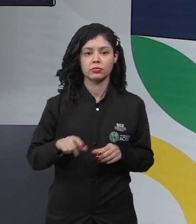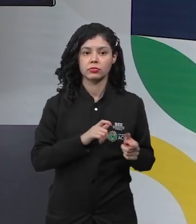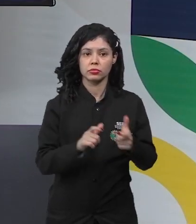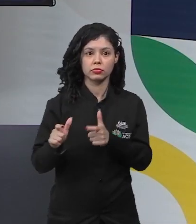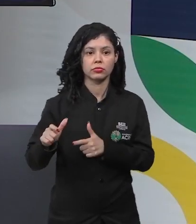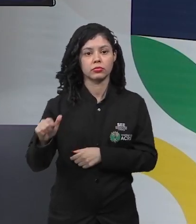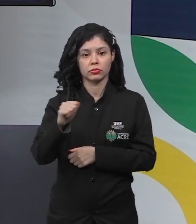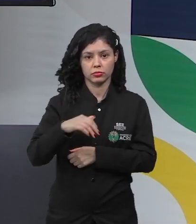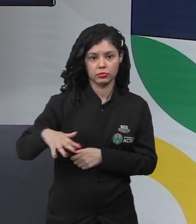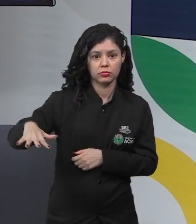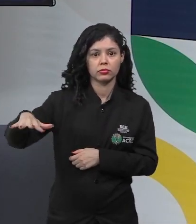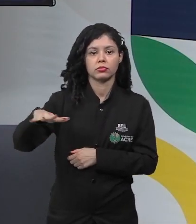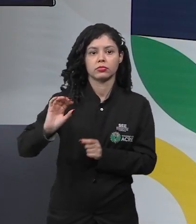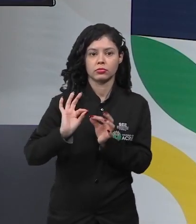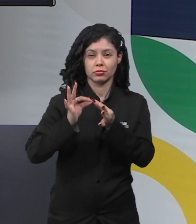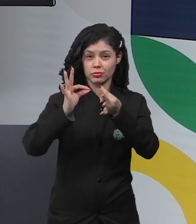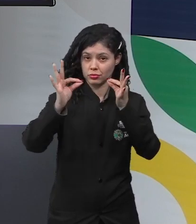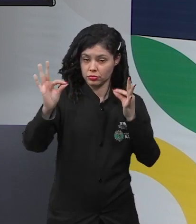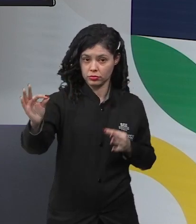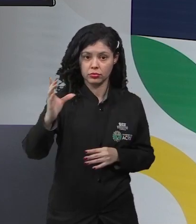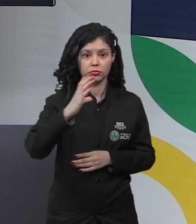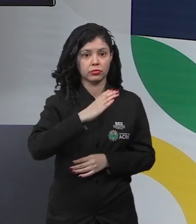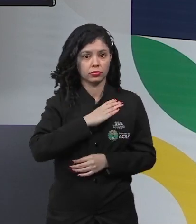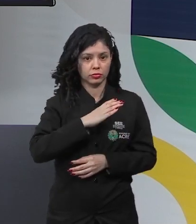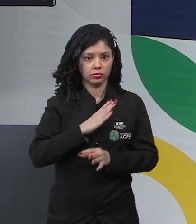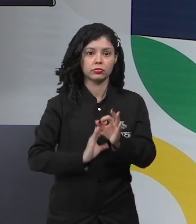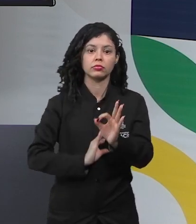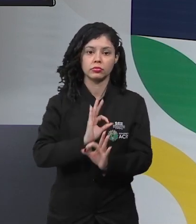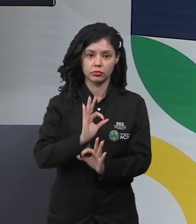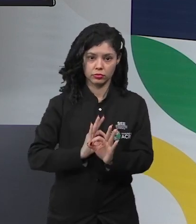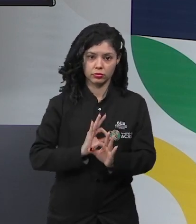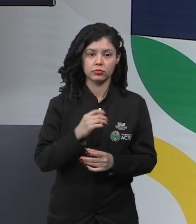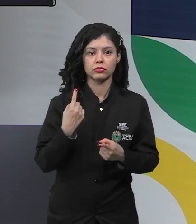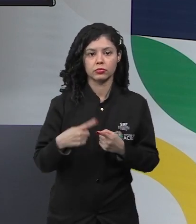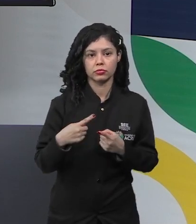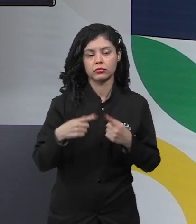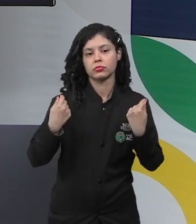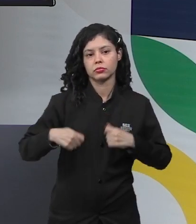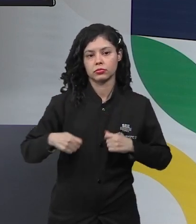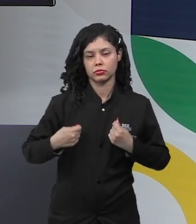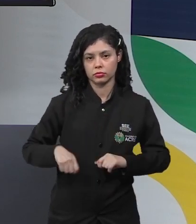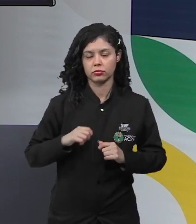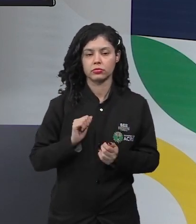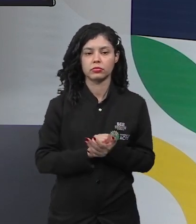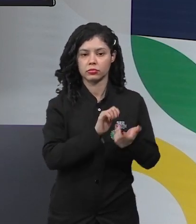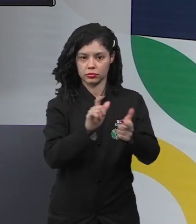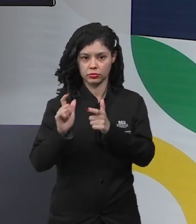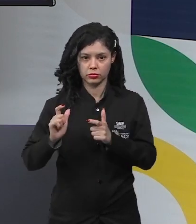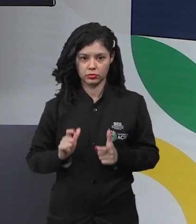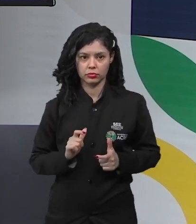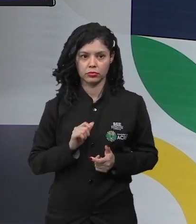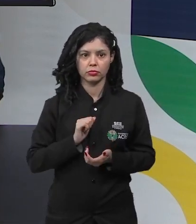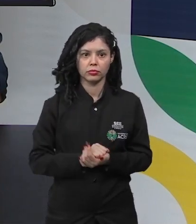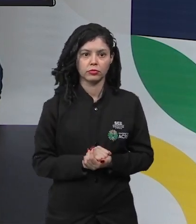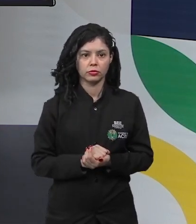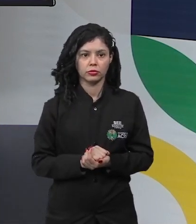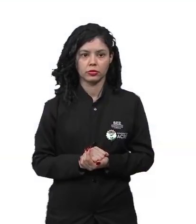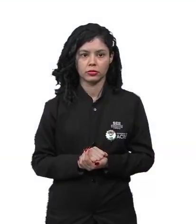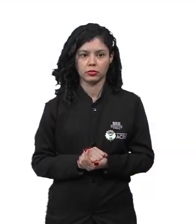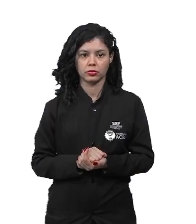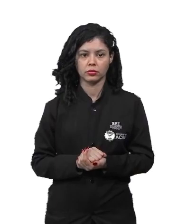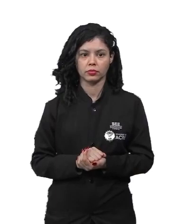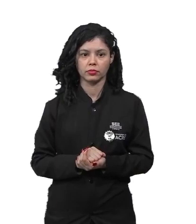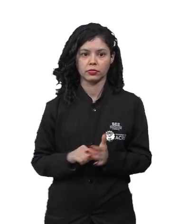espaços rurais, longe de cidades muito urbanizadas, porque ele necessita de espaço, tá certo?